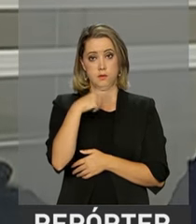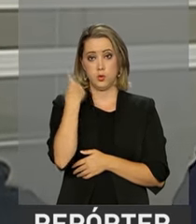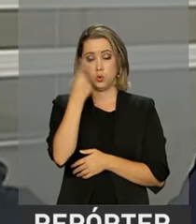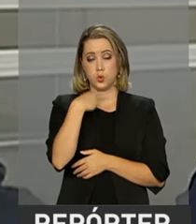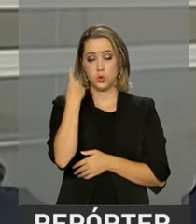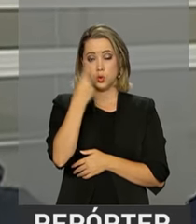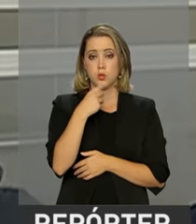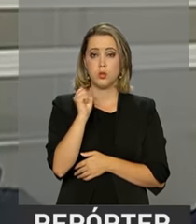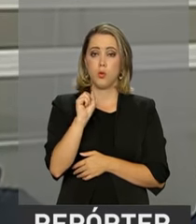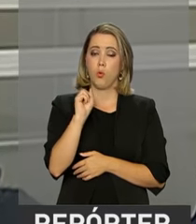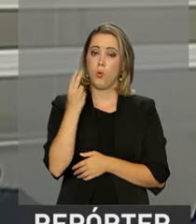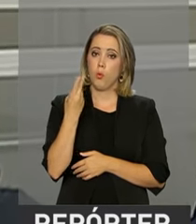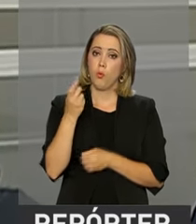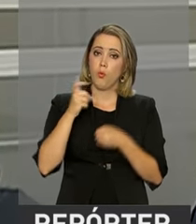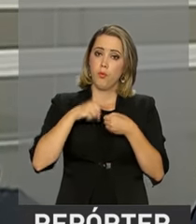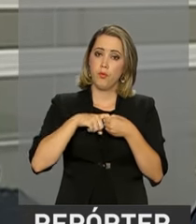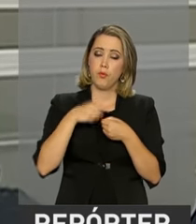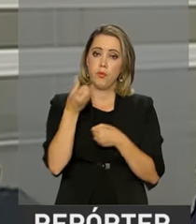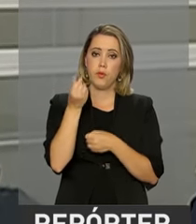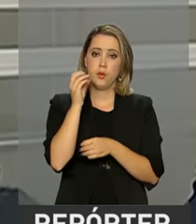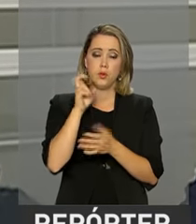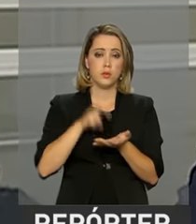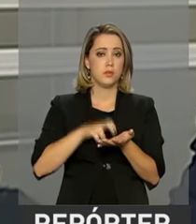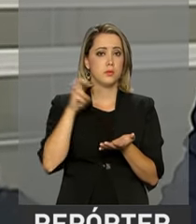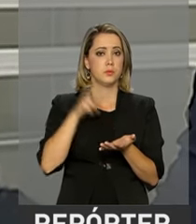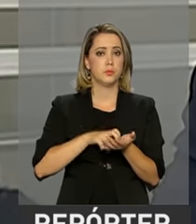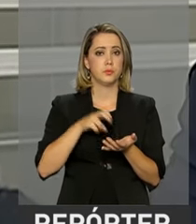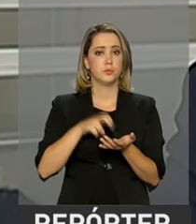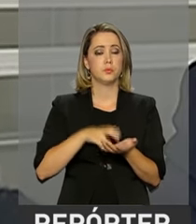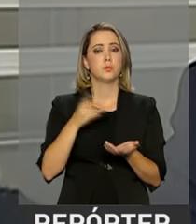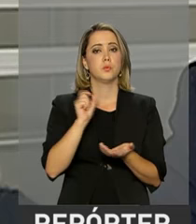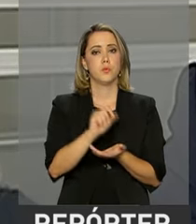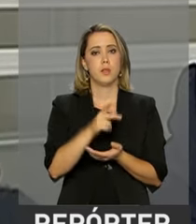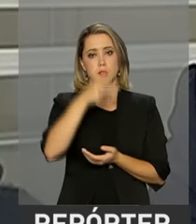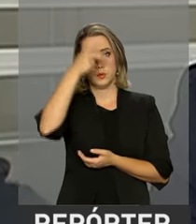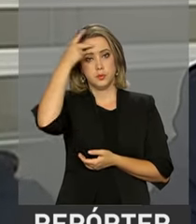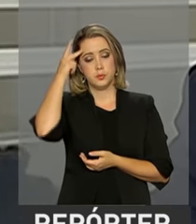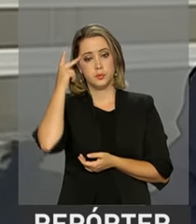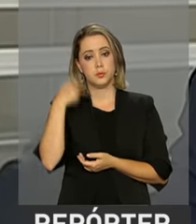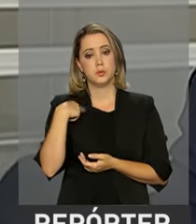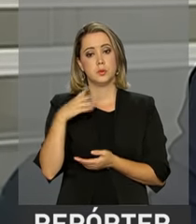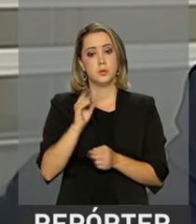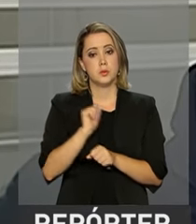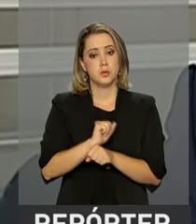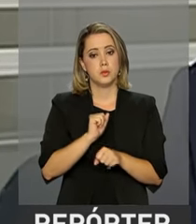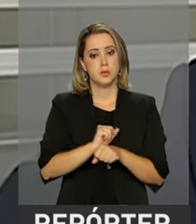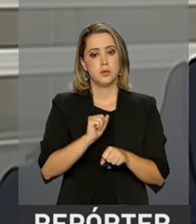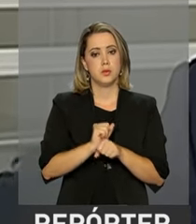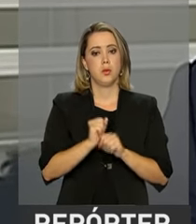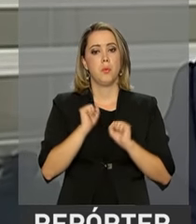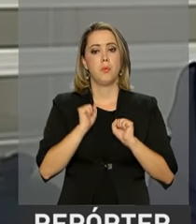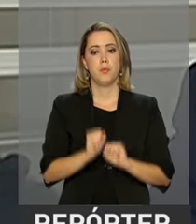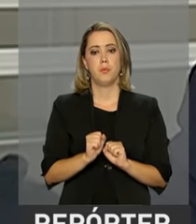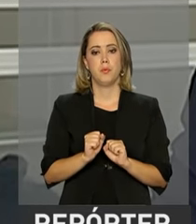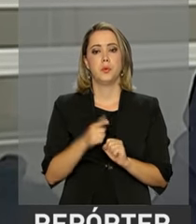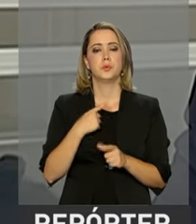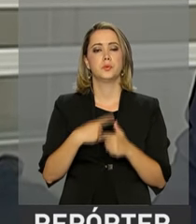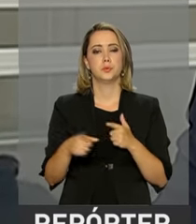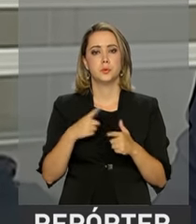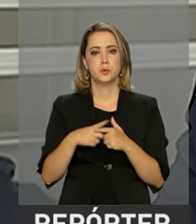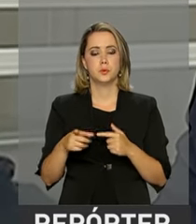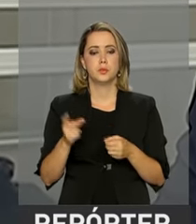23h59 ou volta às 6h da manhã. Então, na madrugada, aquelas pessoas que deixaram aí para a reta final podem ter algum